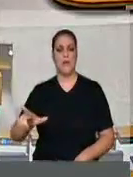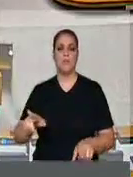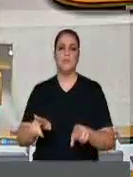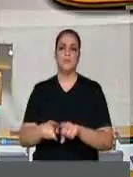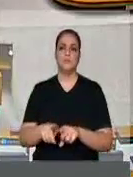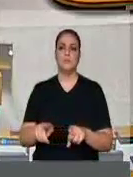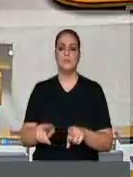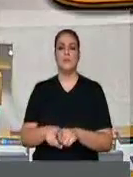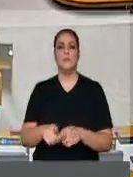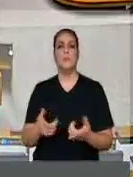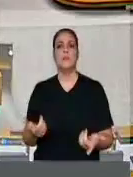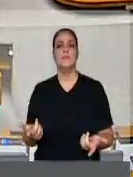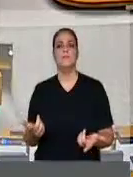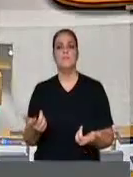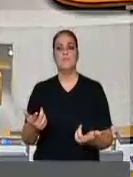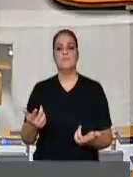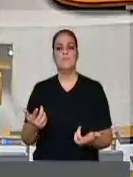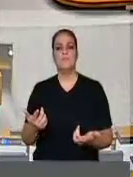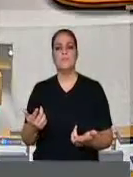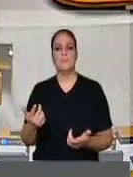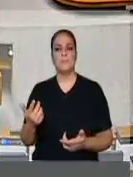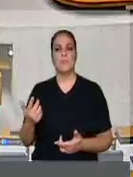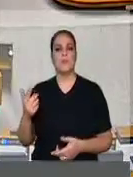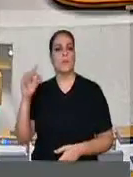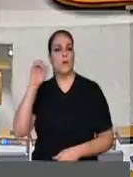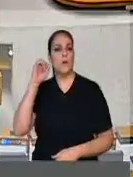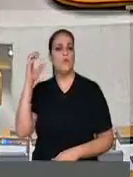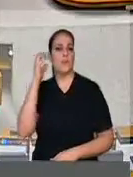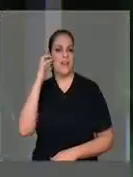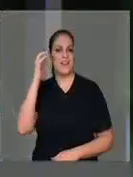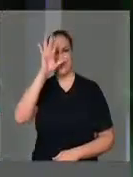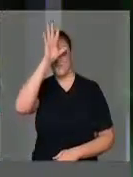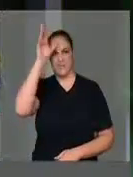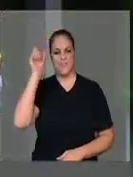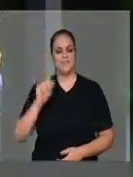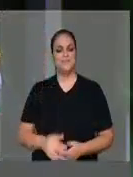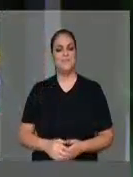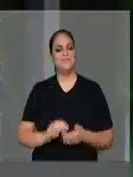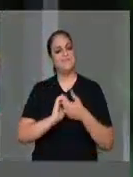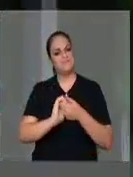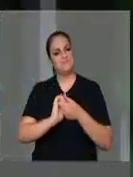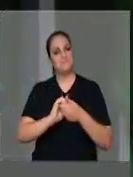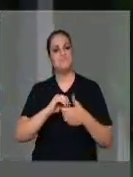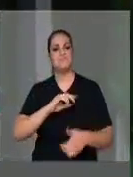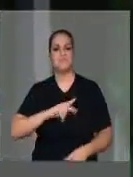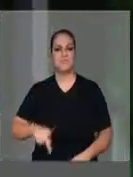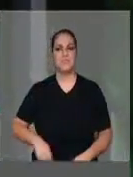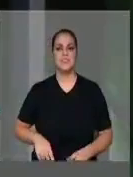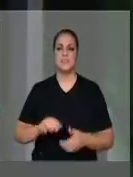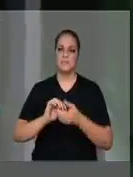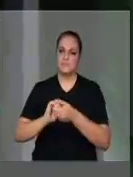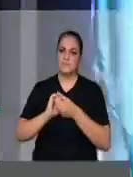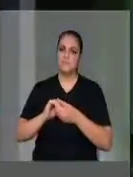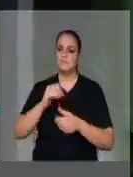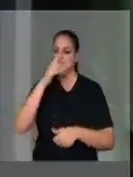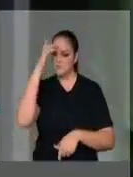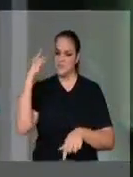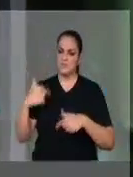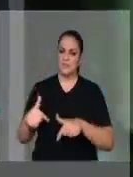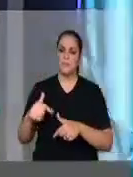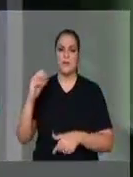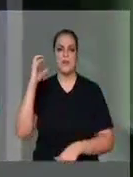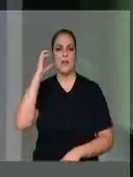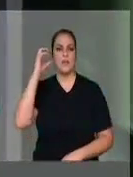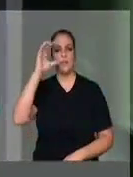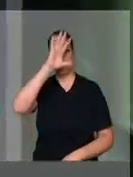Queria parabenizar o João Willis, parabenizar os servidores da Rádio